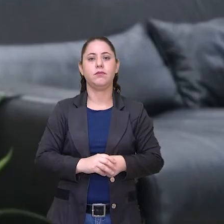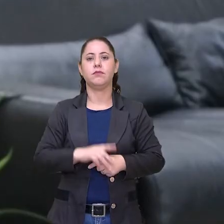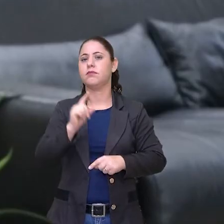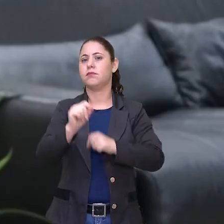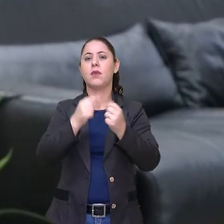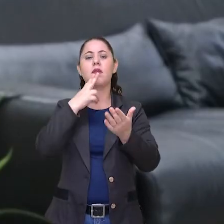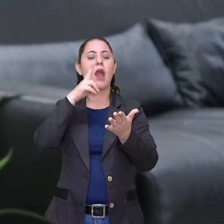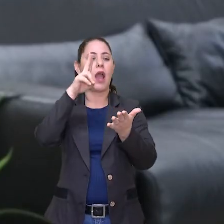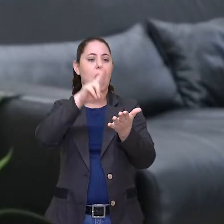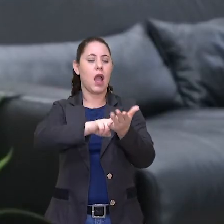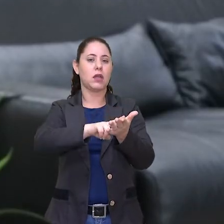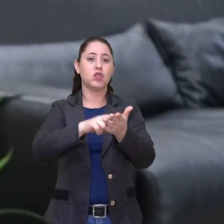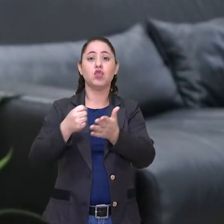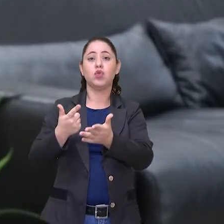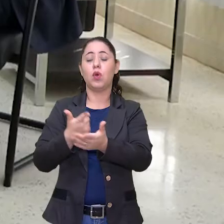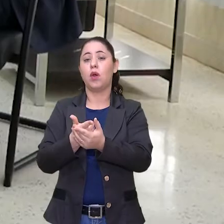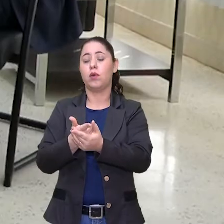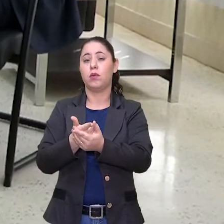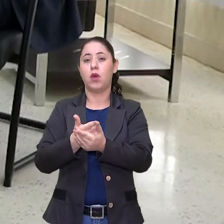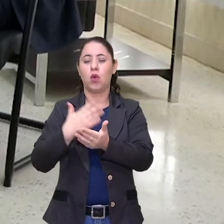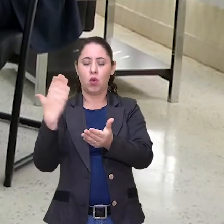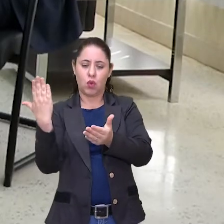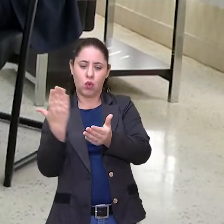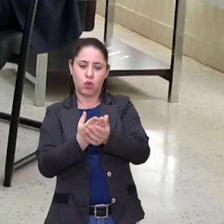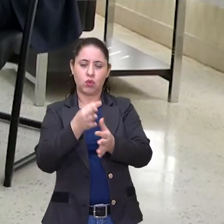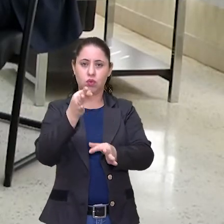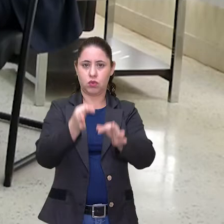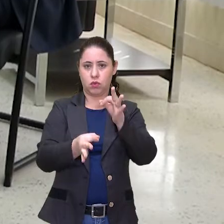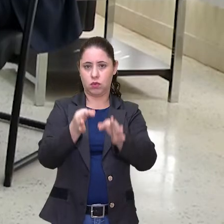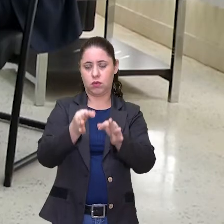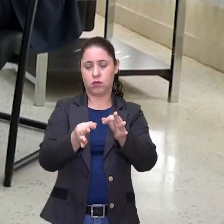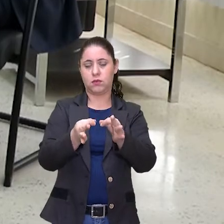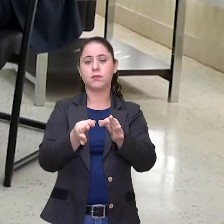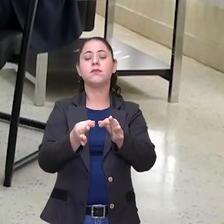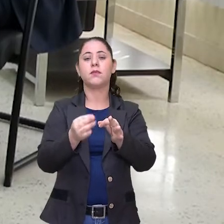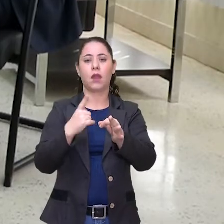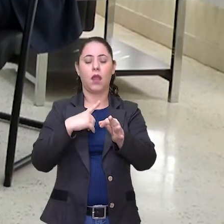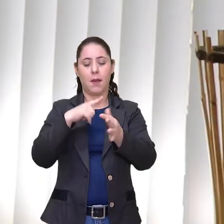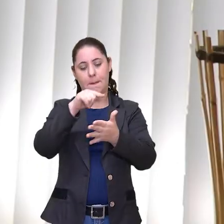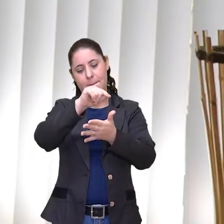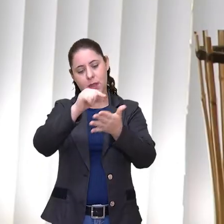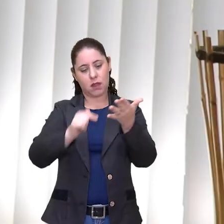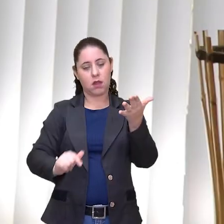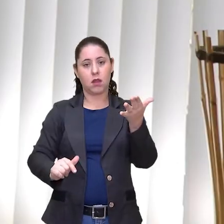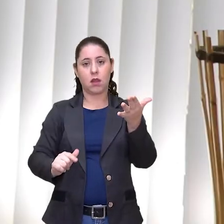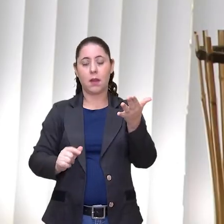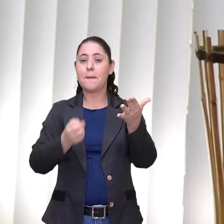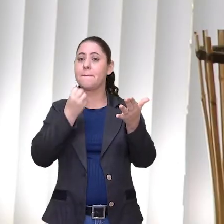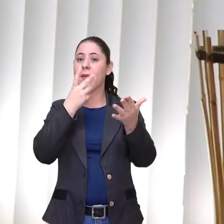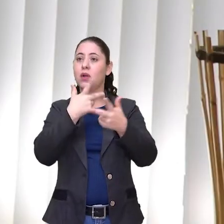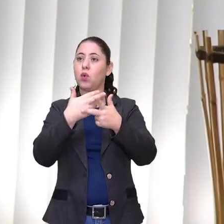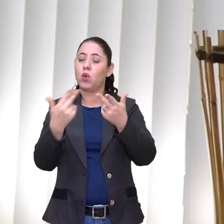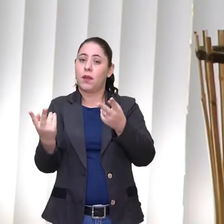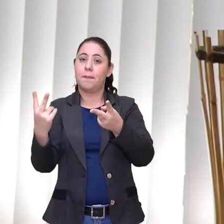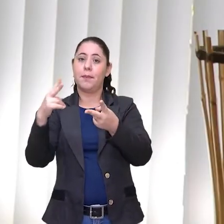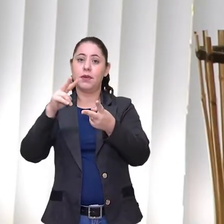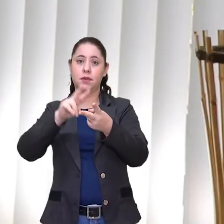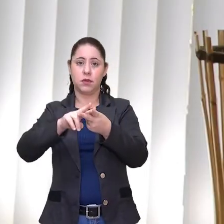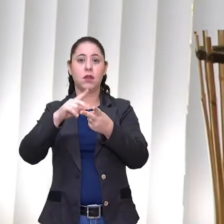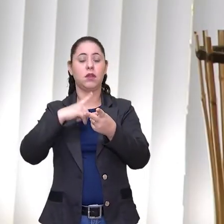Quem fornece a carta de arrematação? O juiz do processo onde o bem foi alienado. Tá? No caso dos bens